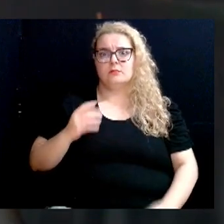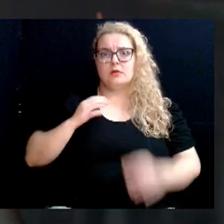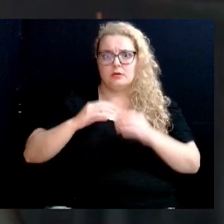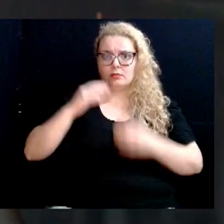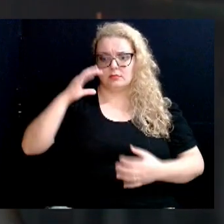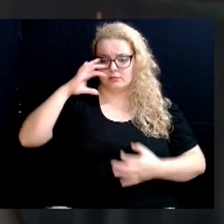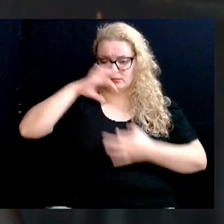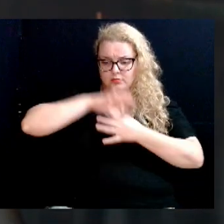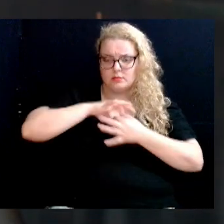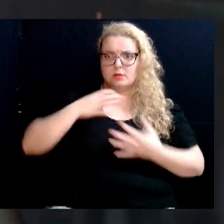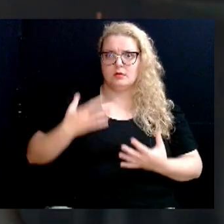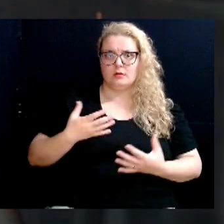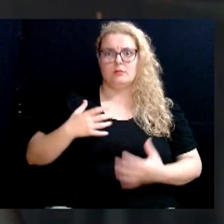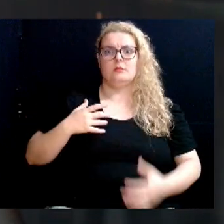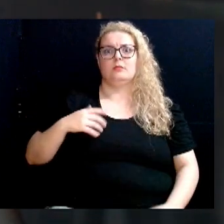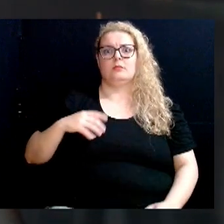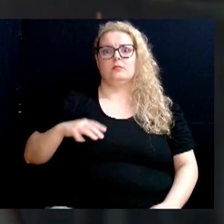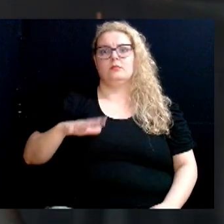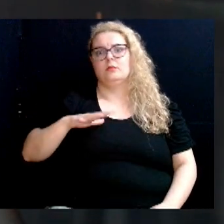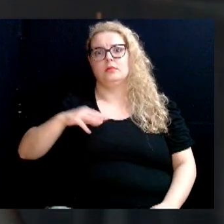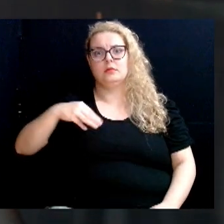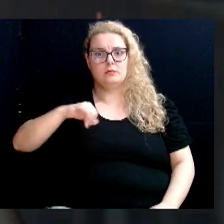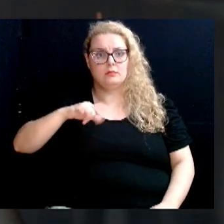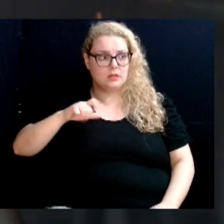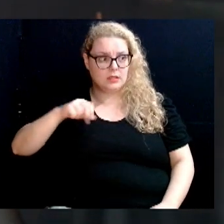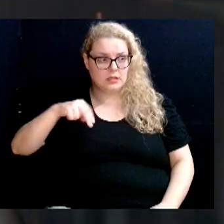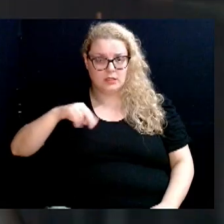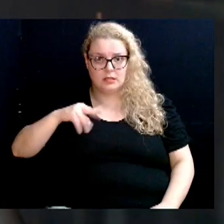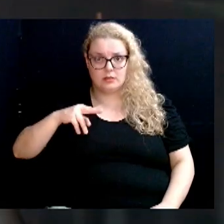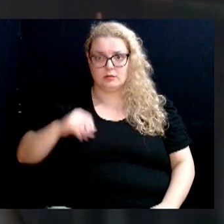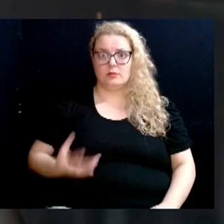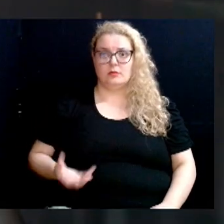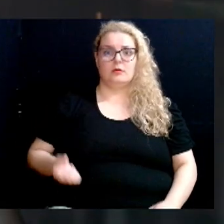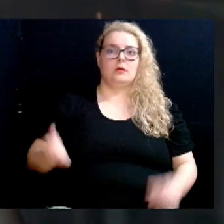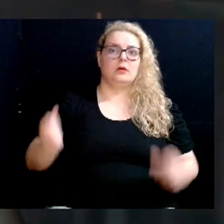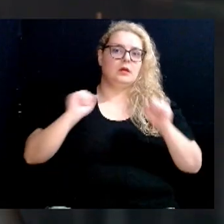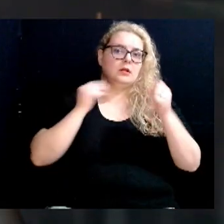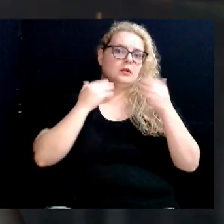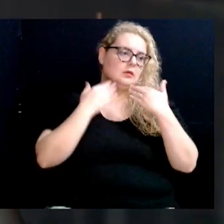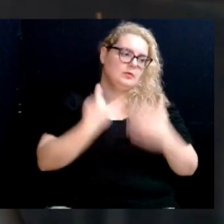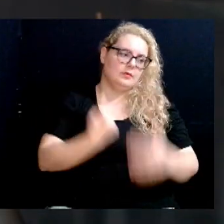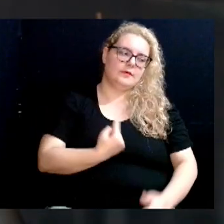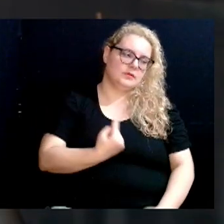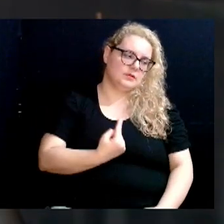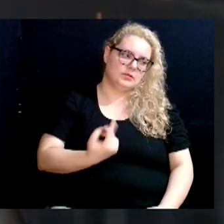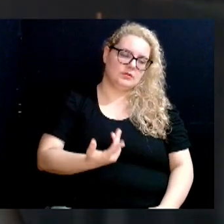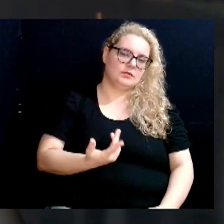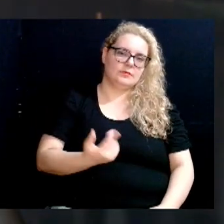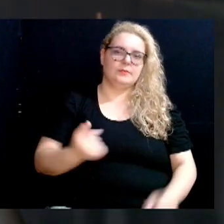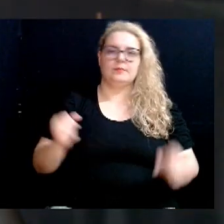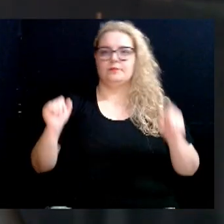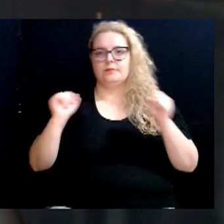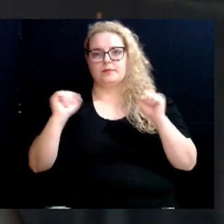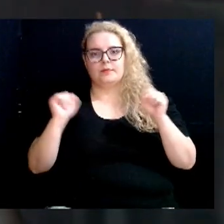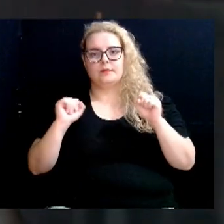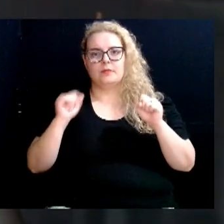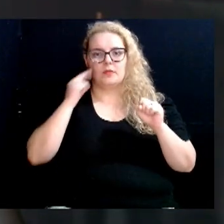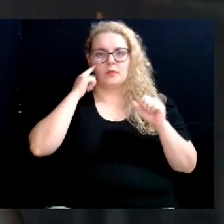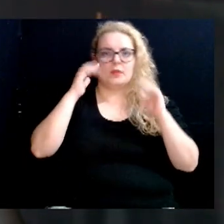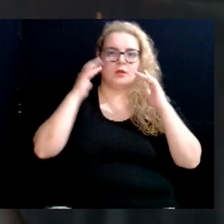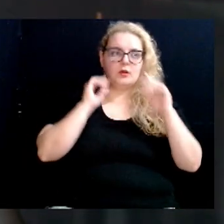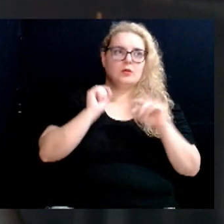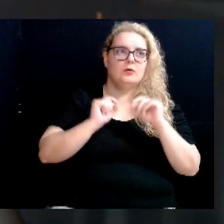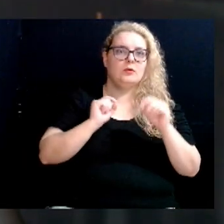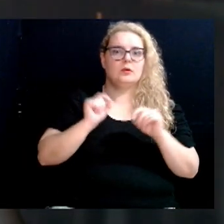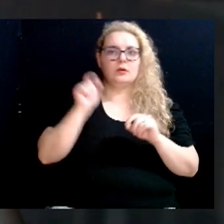somente nesse milênio, a gente adora falar sozinho. A gente adora ficar pensando o que fulano e o que cicrano